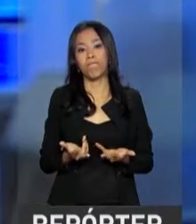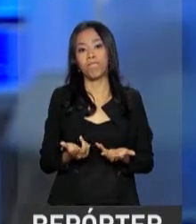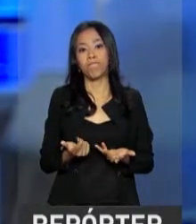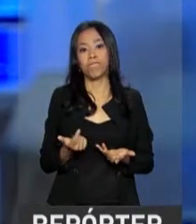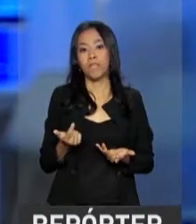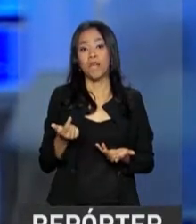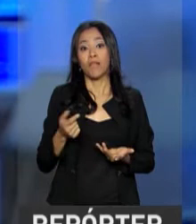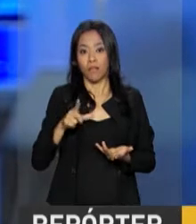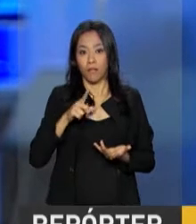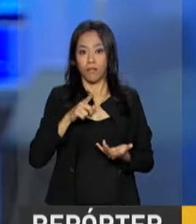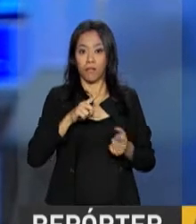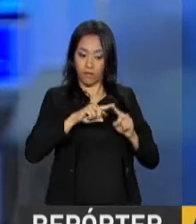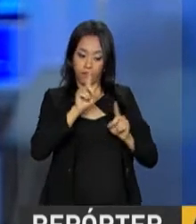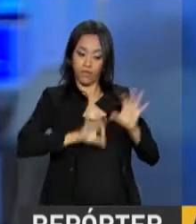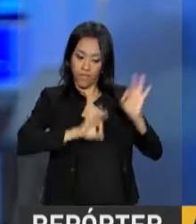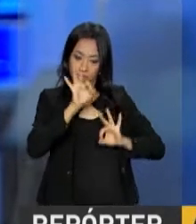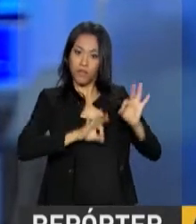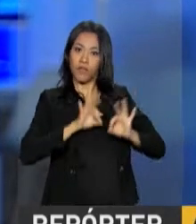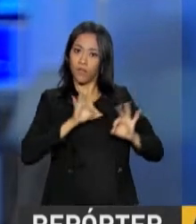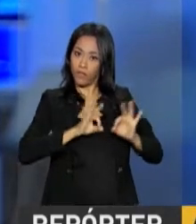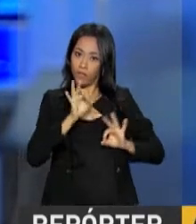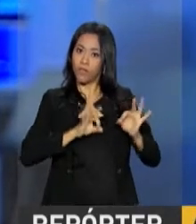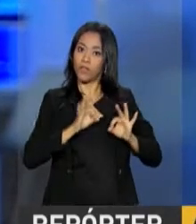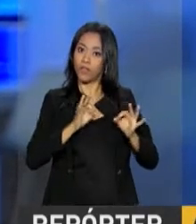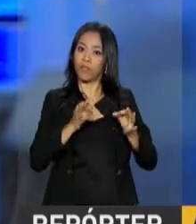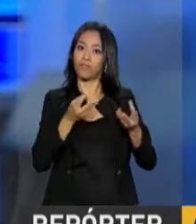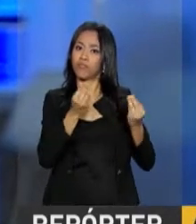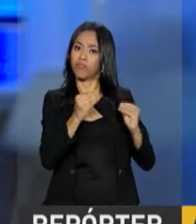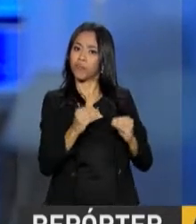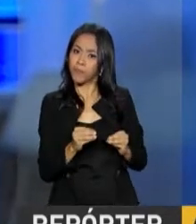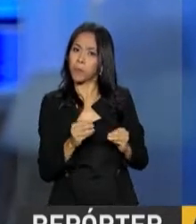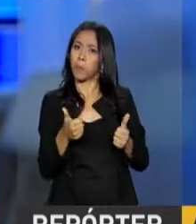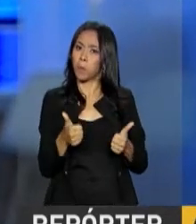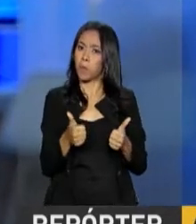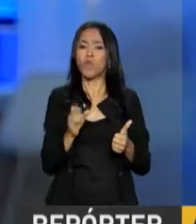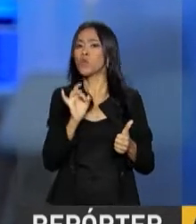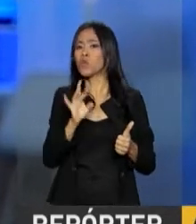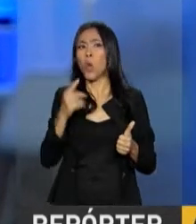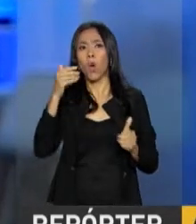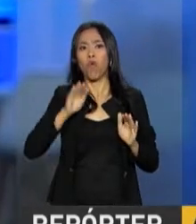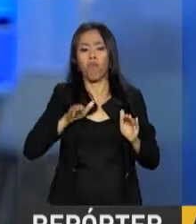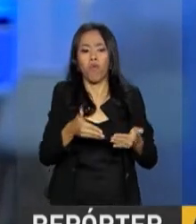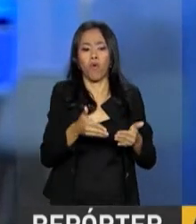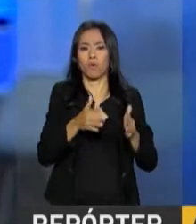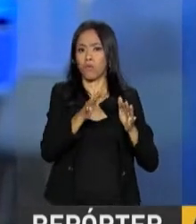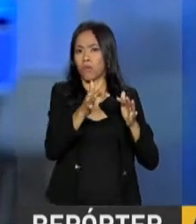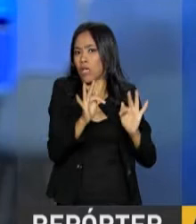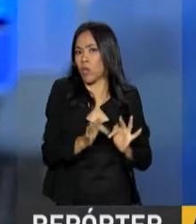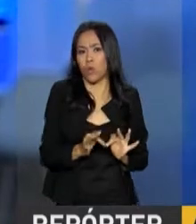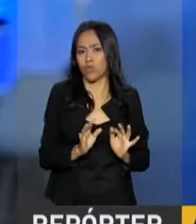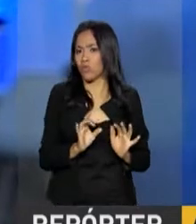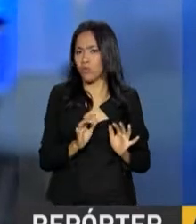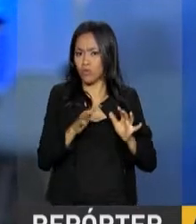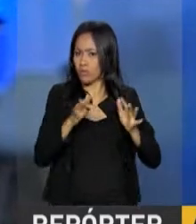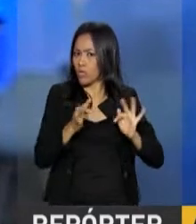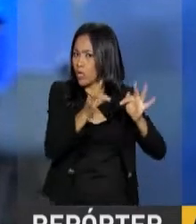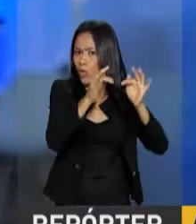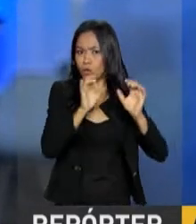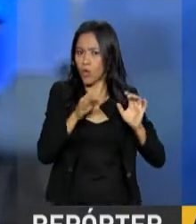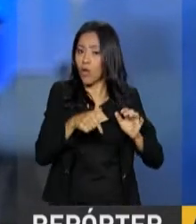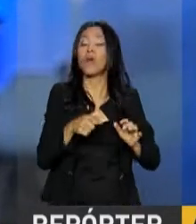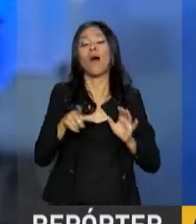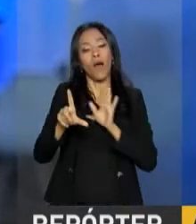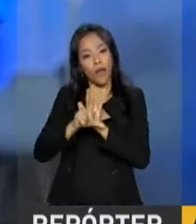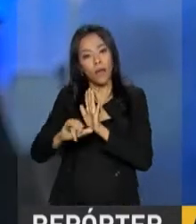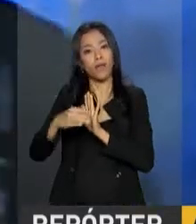Israel tem desenvolvido um plano integrado que não consiste só em tecnologia. Também a legislação é muito